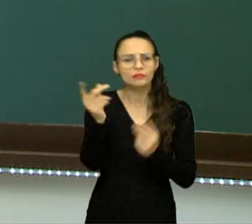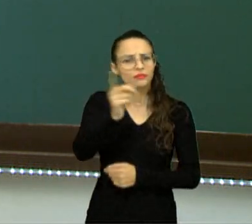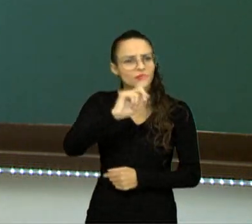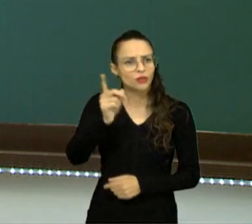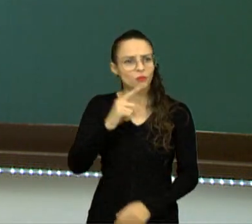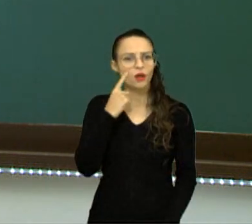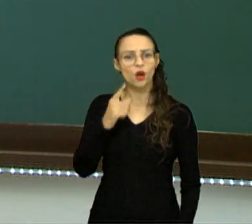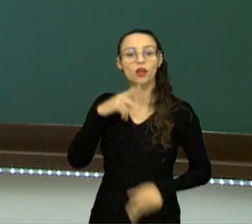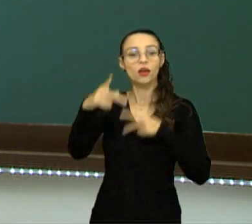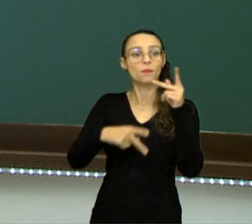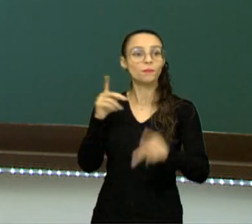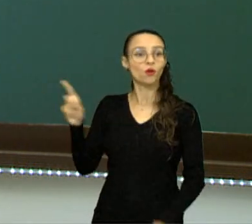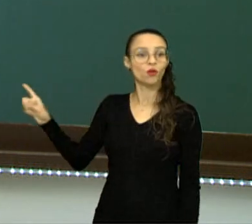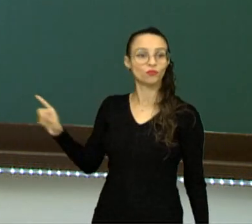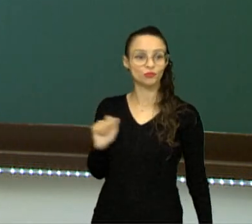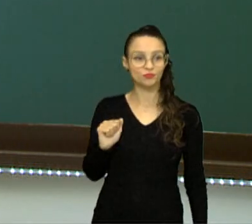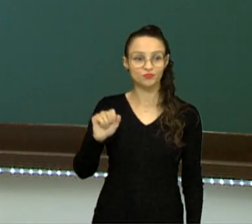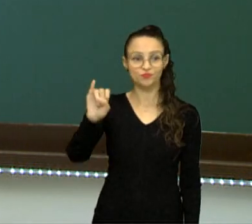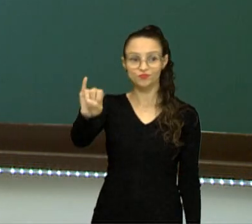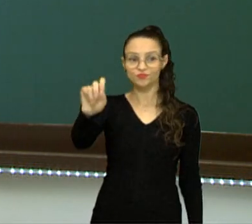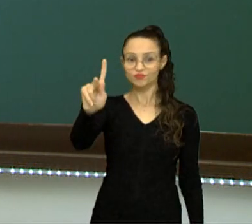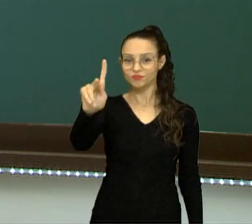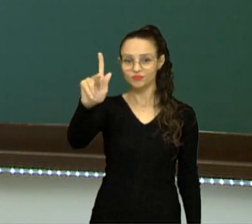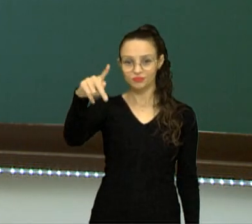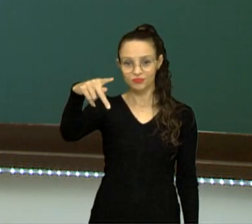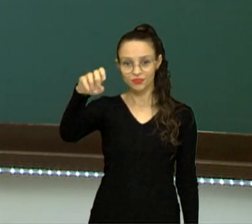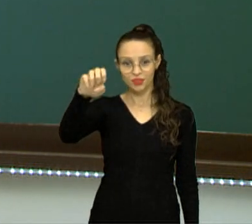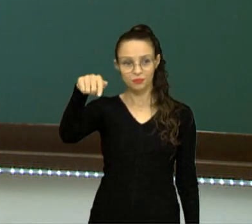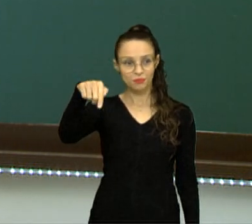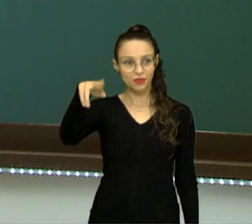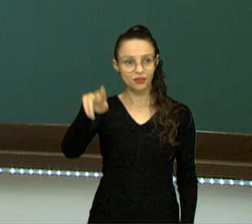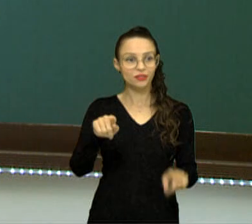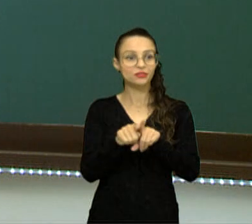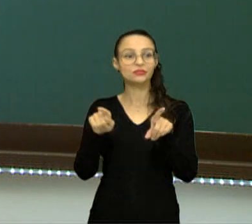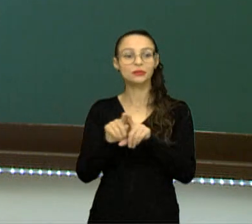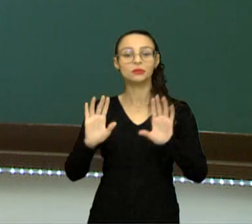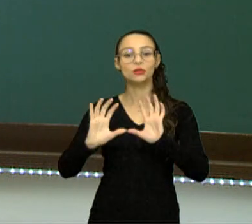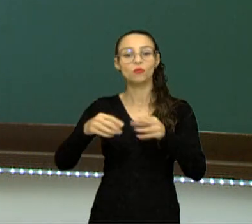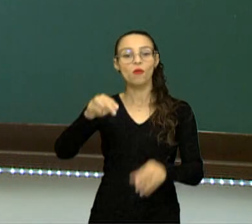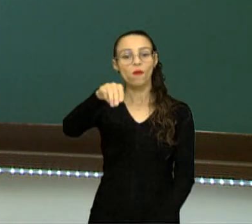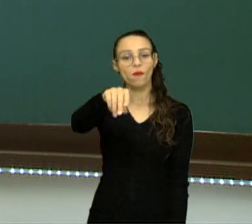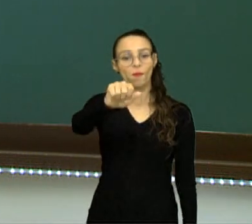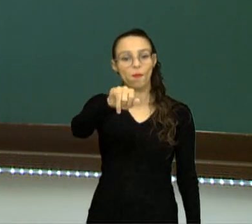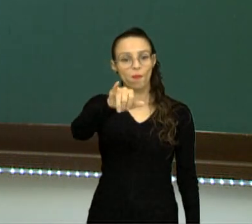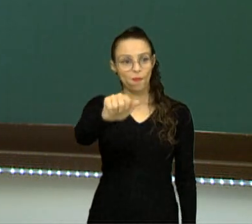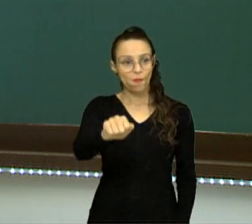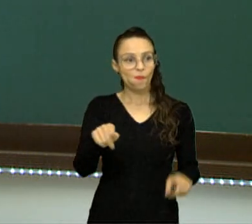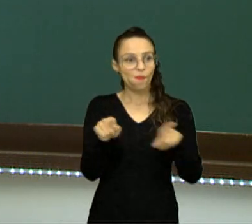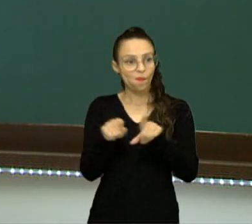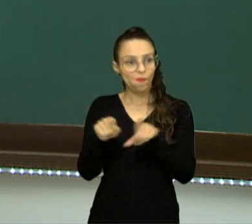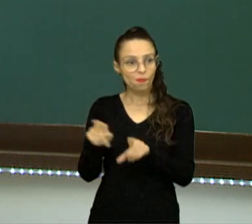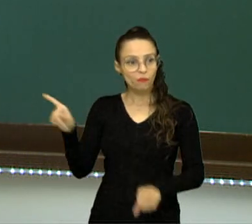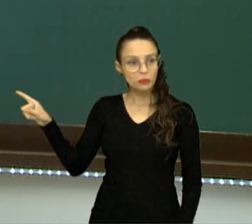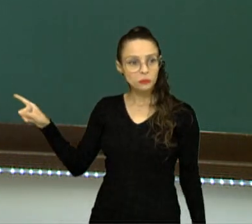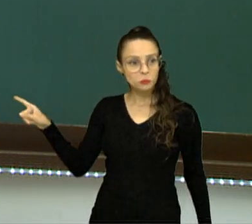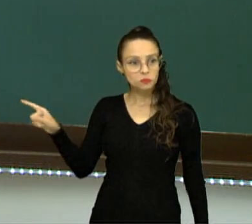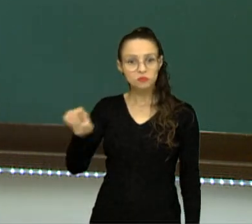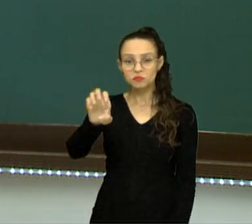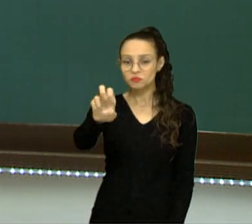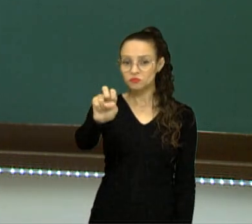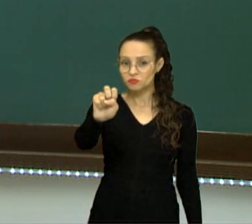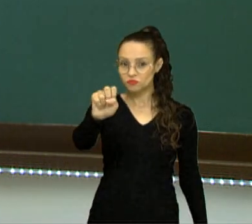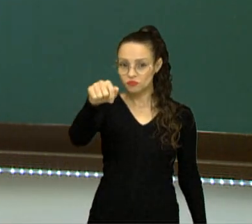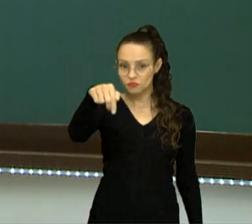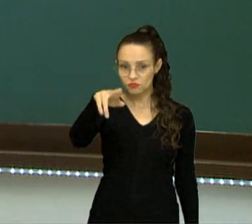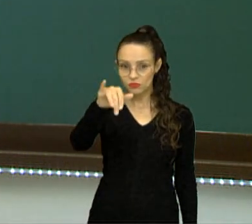Ikpeng, um povo maia, como o professor Roberto falou, da civilização maia, e inclusive uma nação esquimó, que não é um